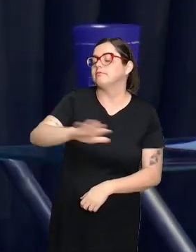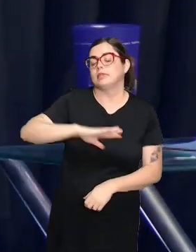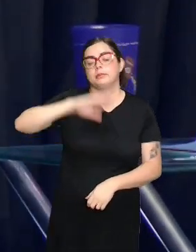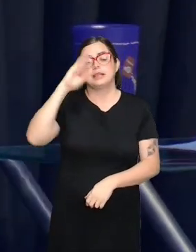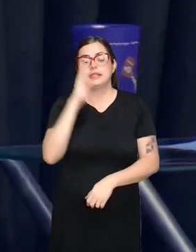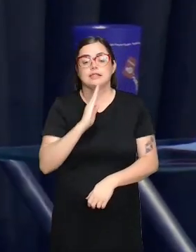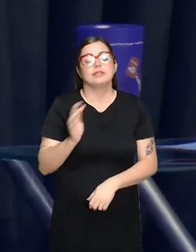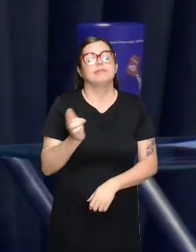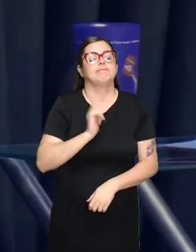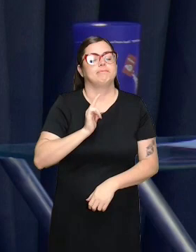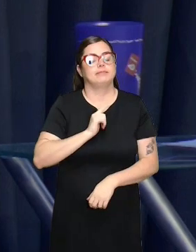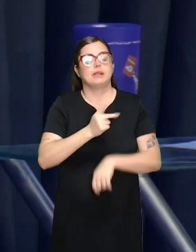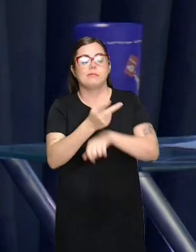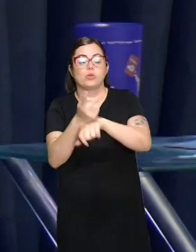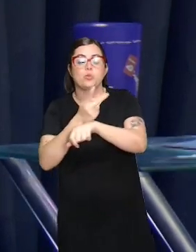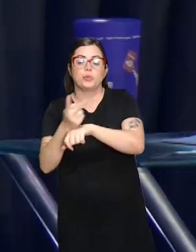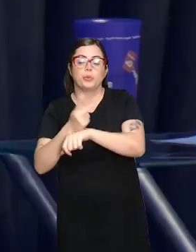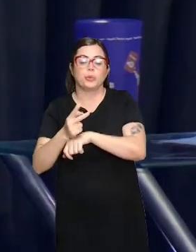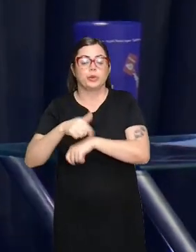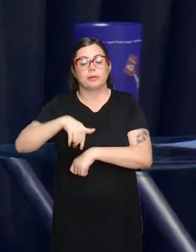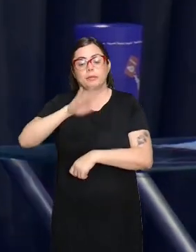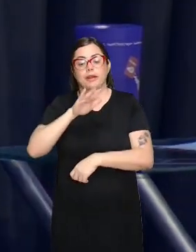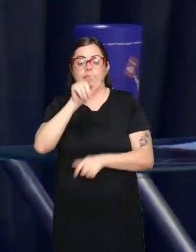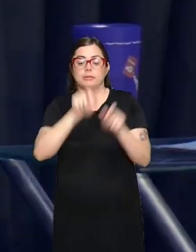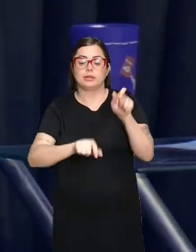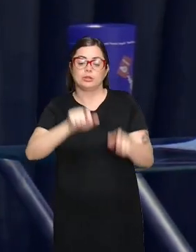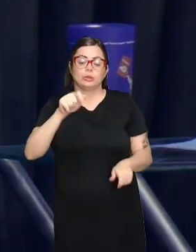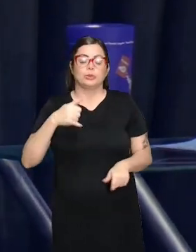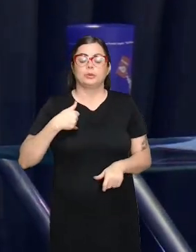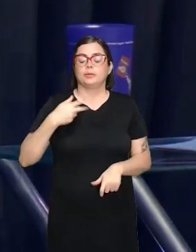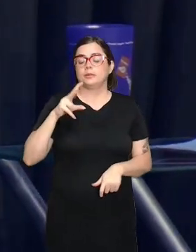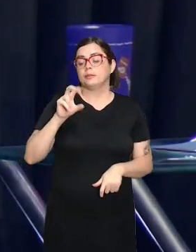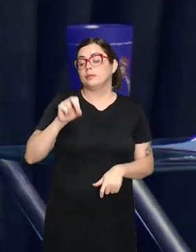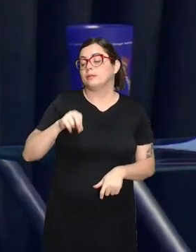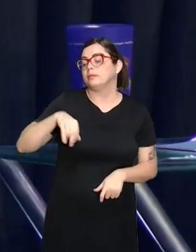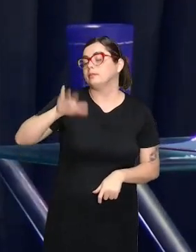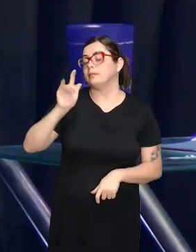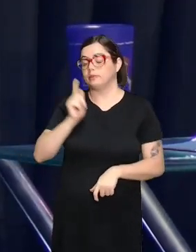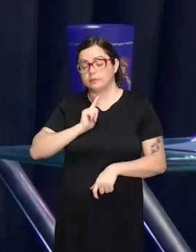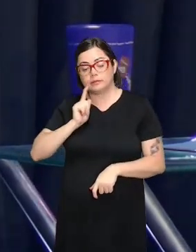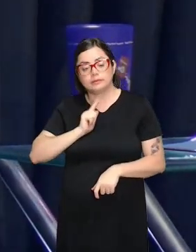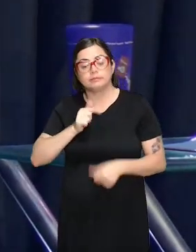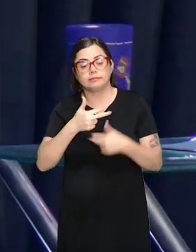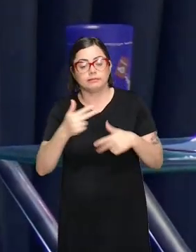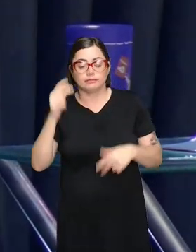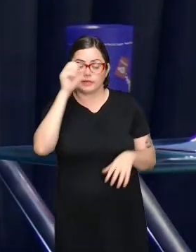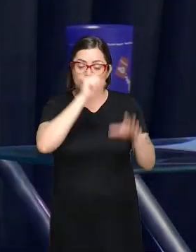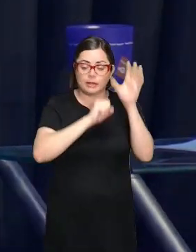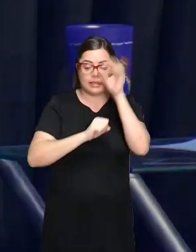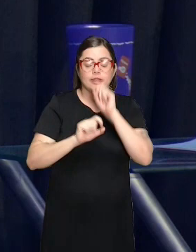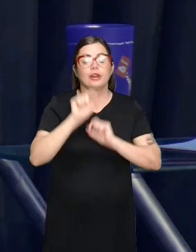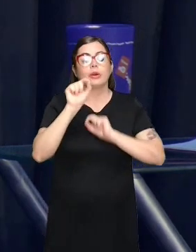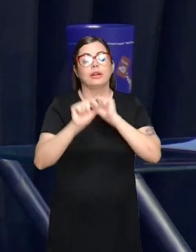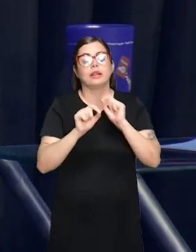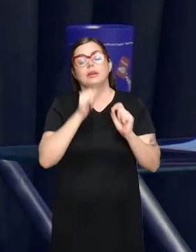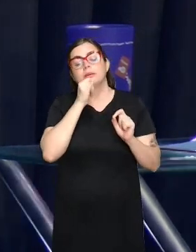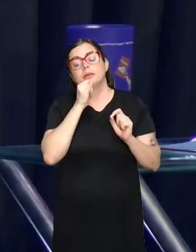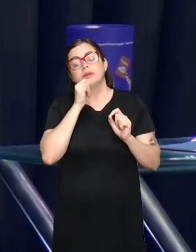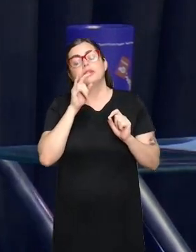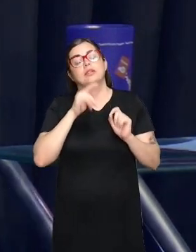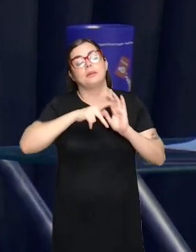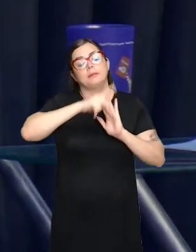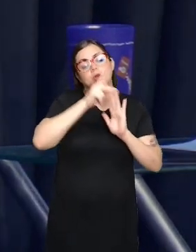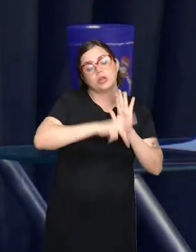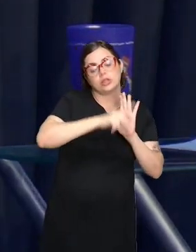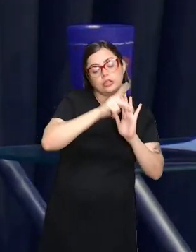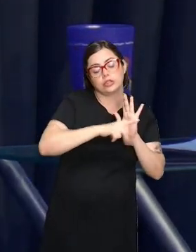uma procura mais de pessoas 50+, de aprender, por exemplo, o projeto que você vai falar daqui a pouquinho, né, em